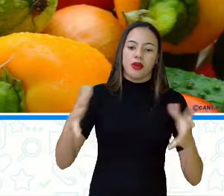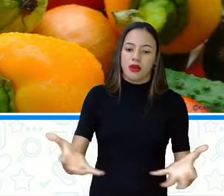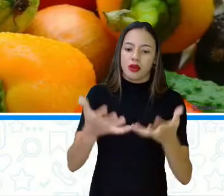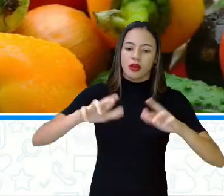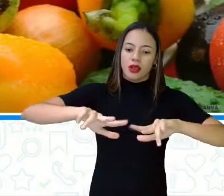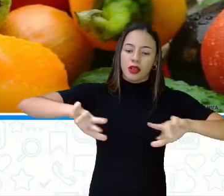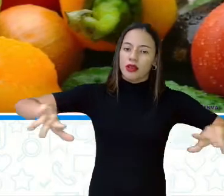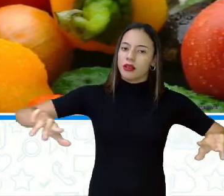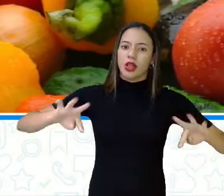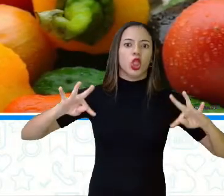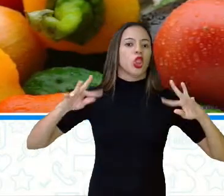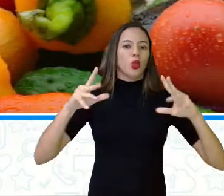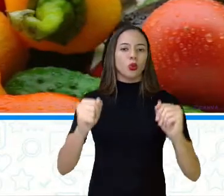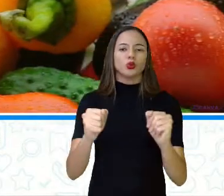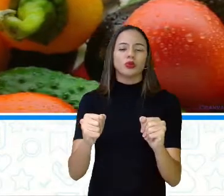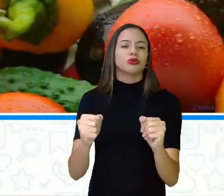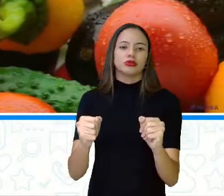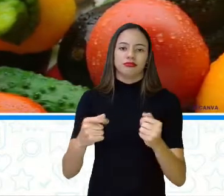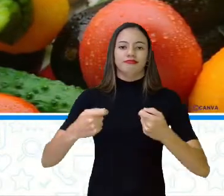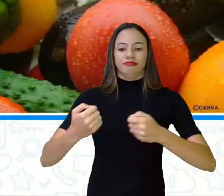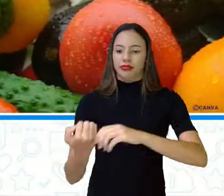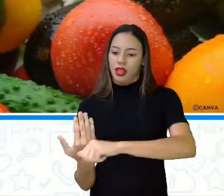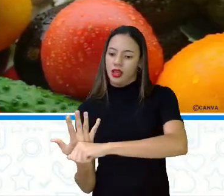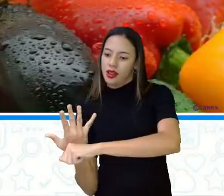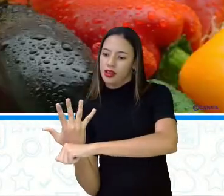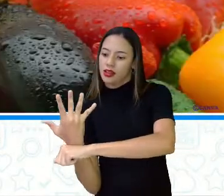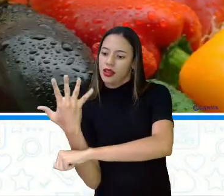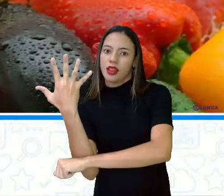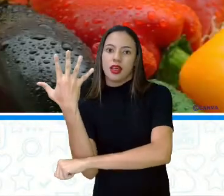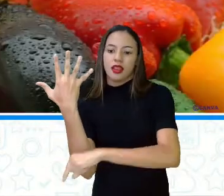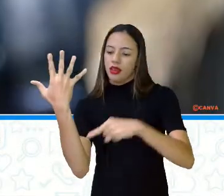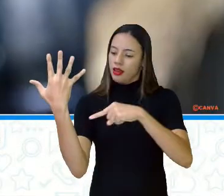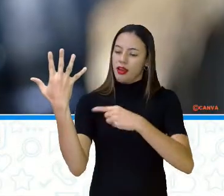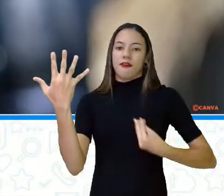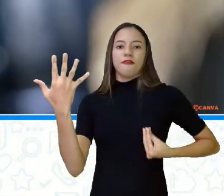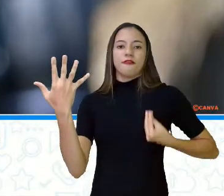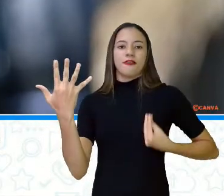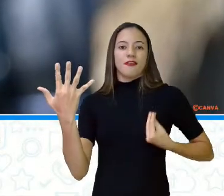a partir das plantas que estão sobrevivendo lá, claro,